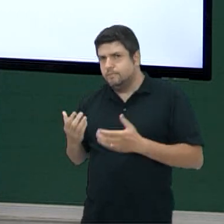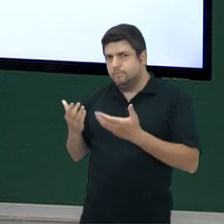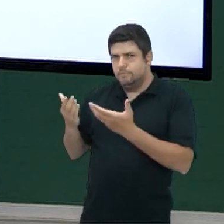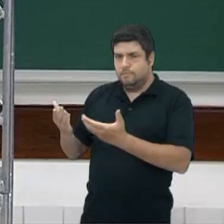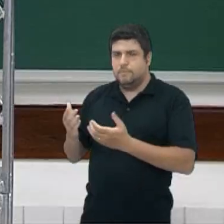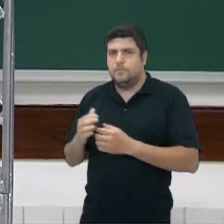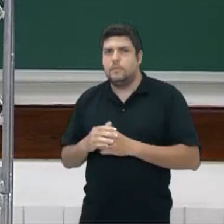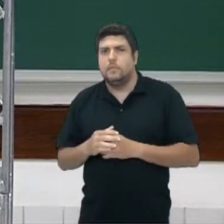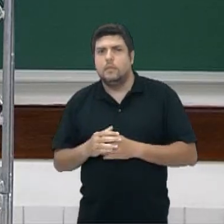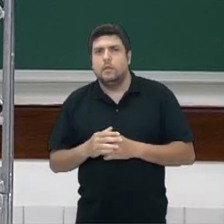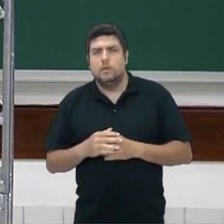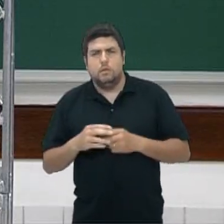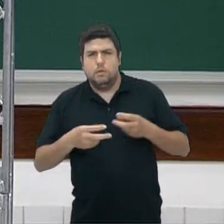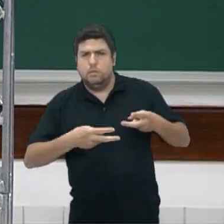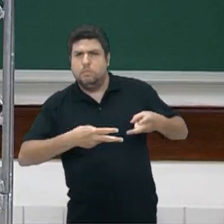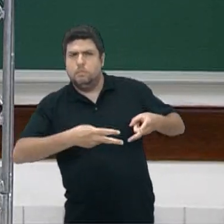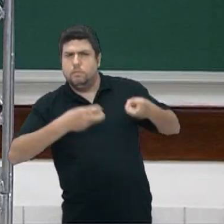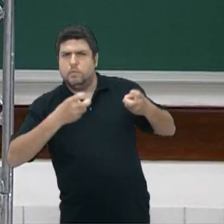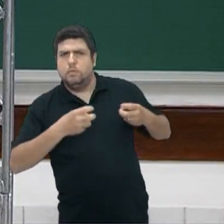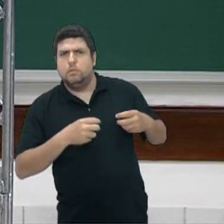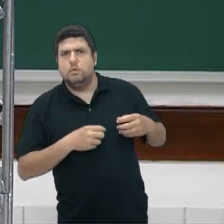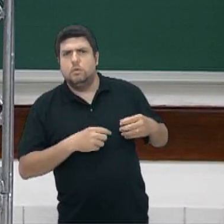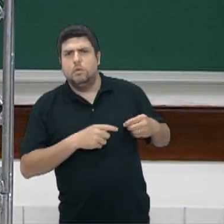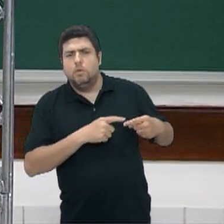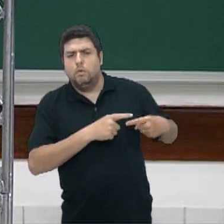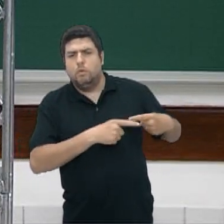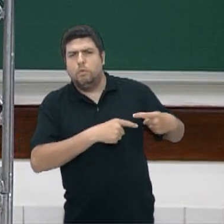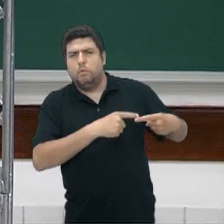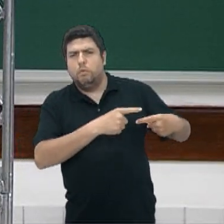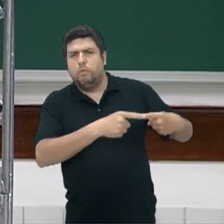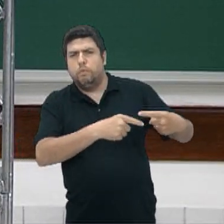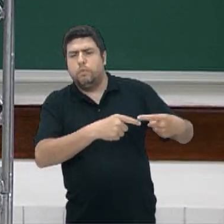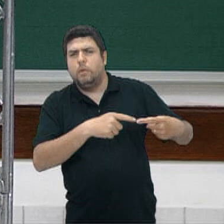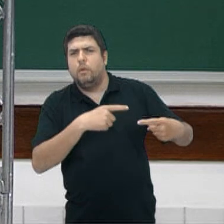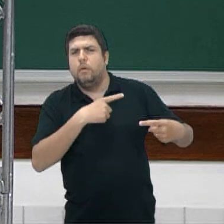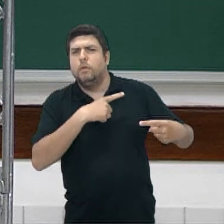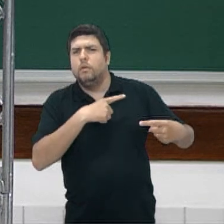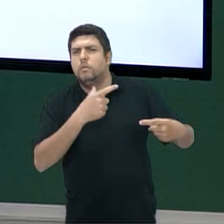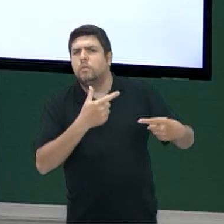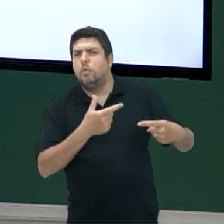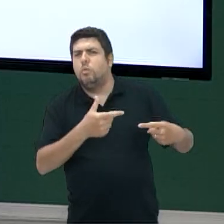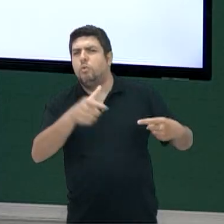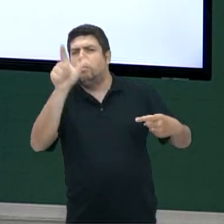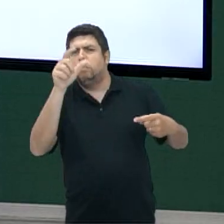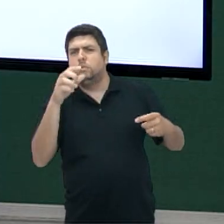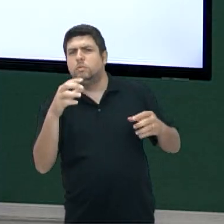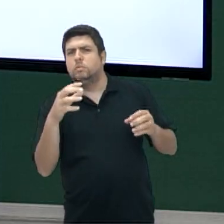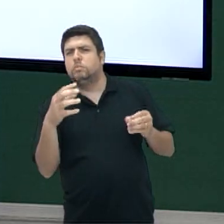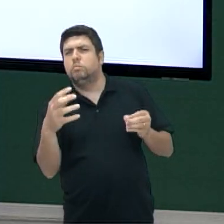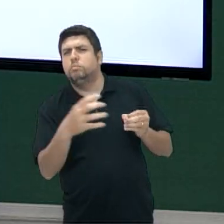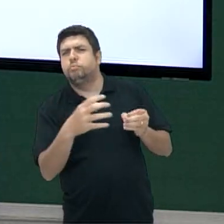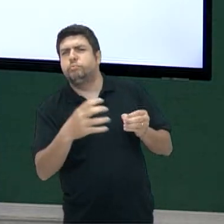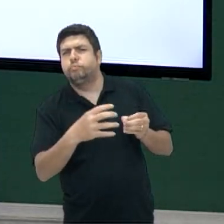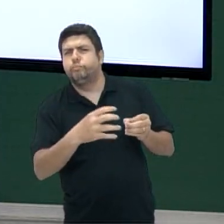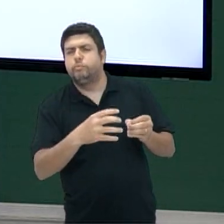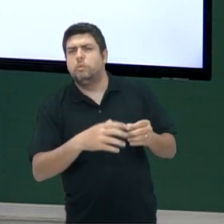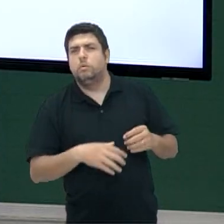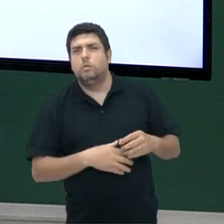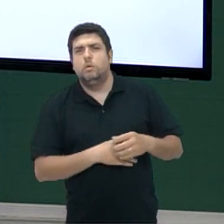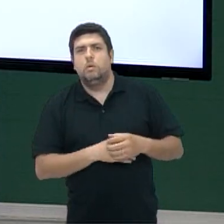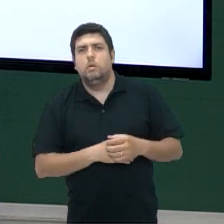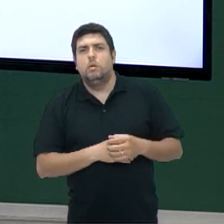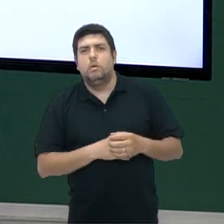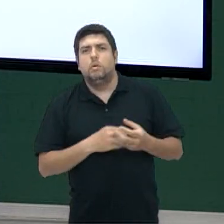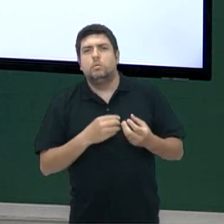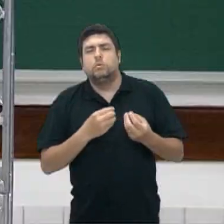por causa que era uma tendência natural dele, mas porque estava agindo outra coisa em cima disso. E aí veio a questão de você começar a promover, isolar,